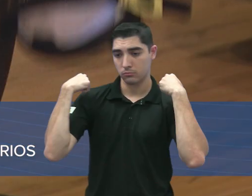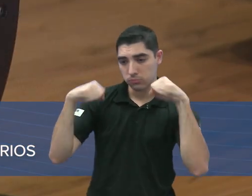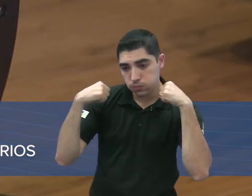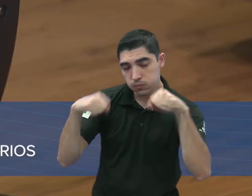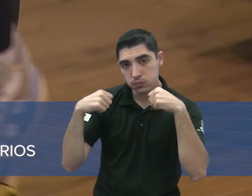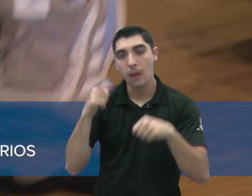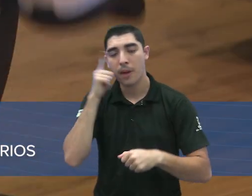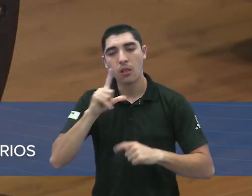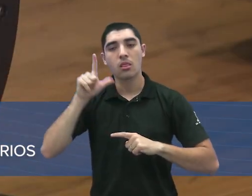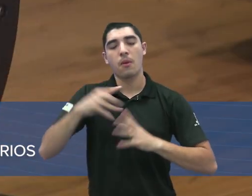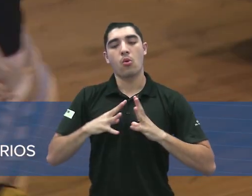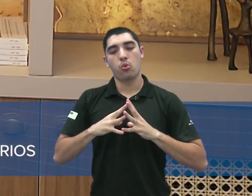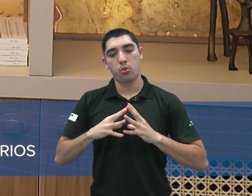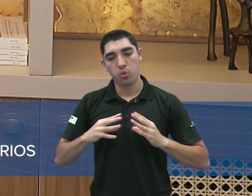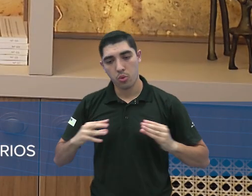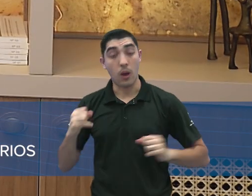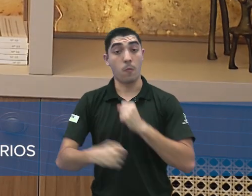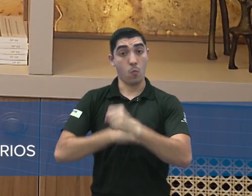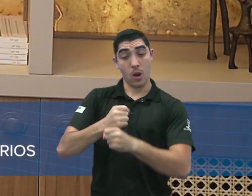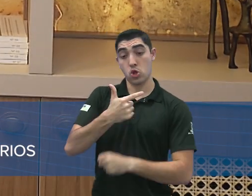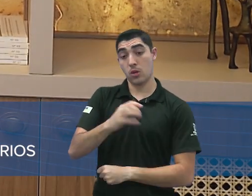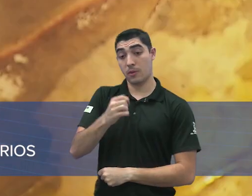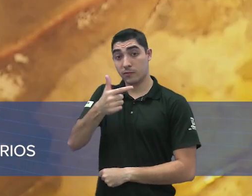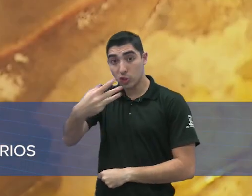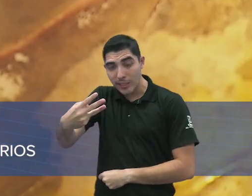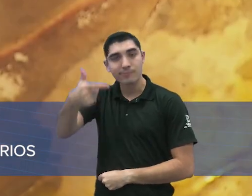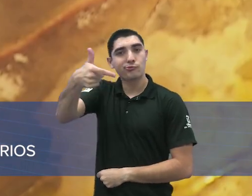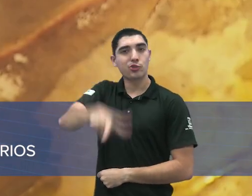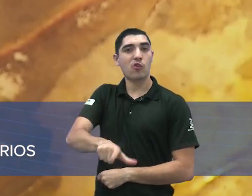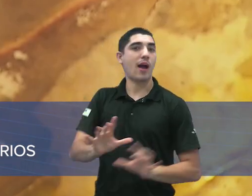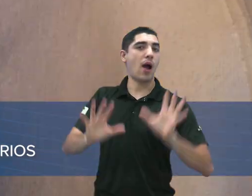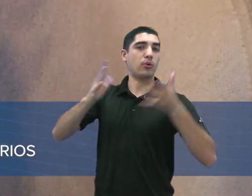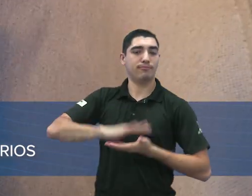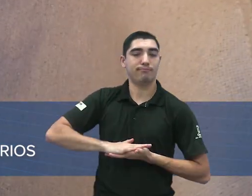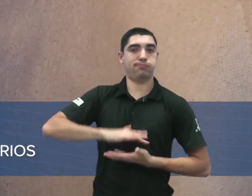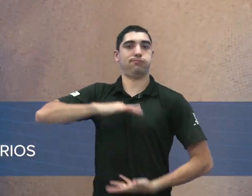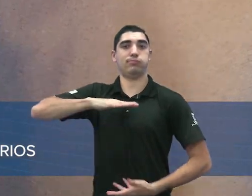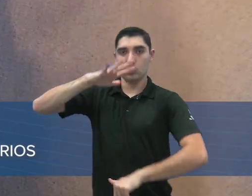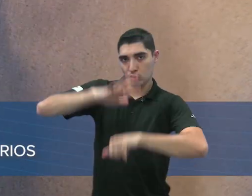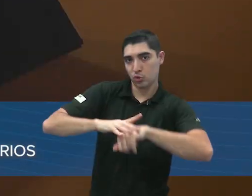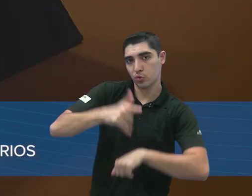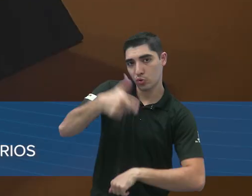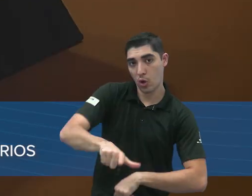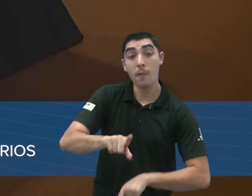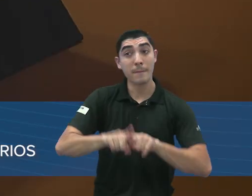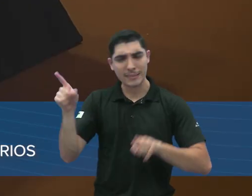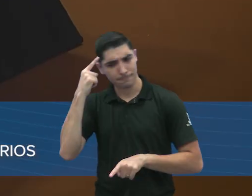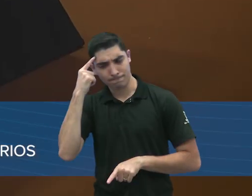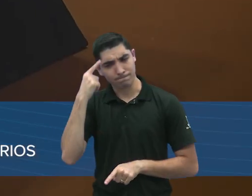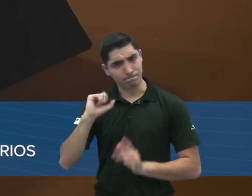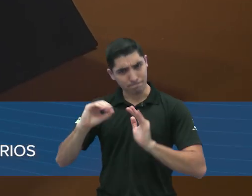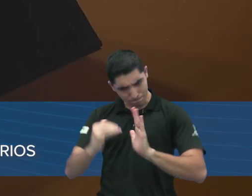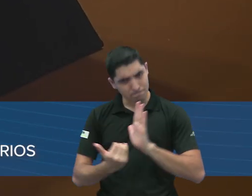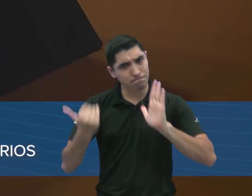físicos, para conseguir se curar. Em 2023, uma pequena recaída. A doença veio de novo, mas ela